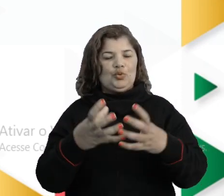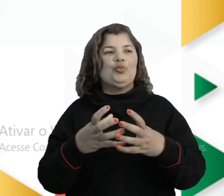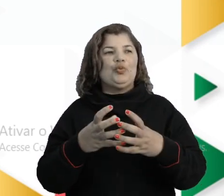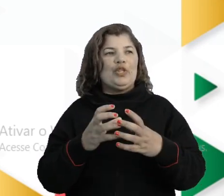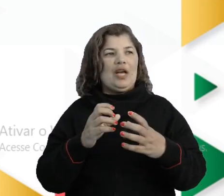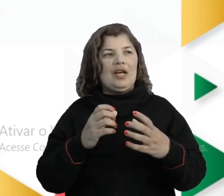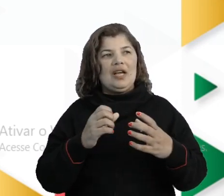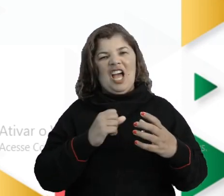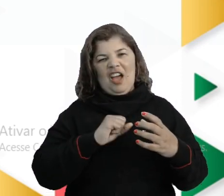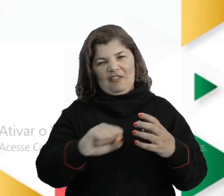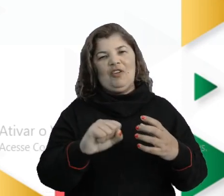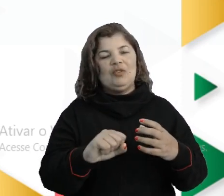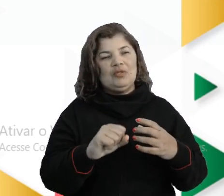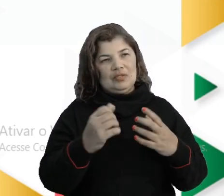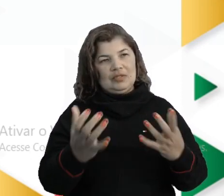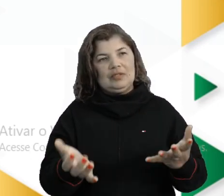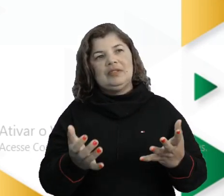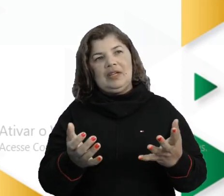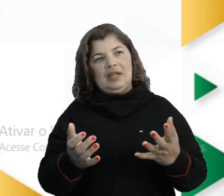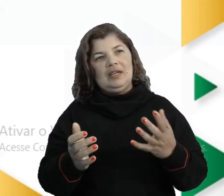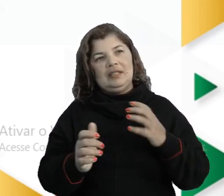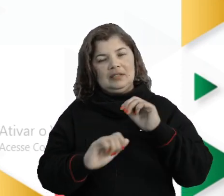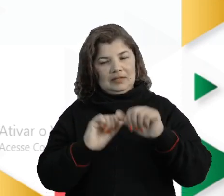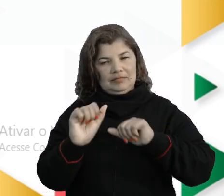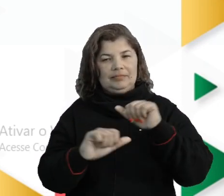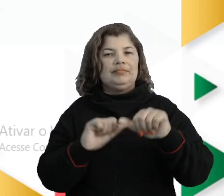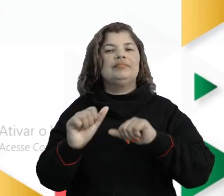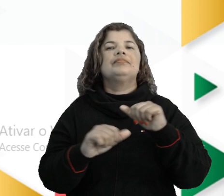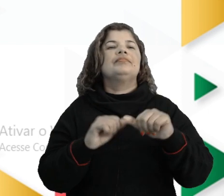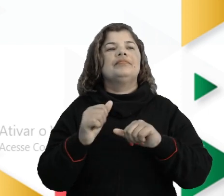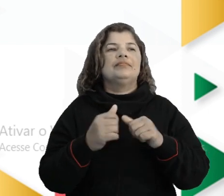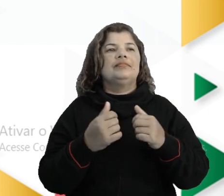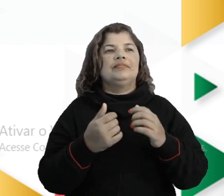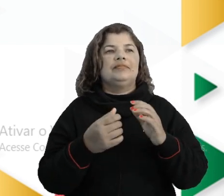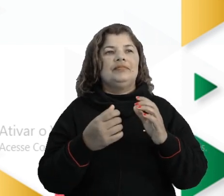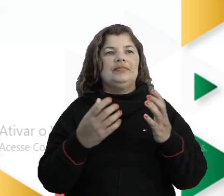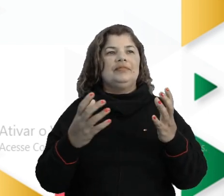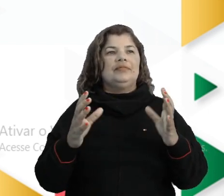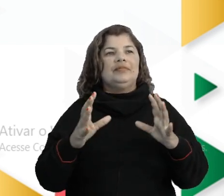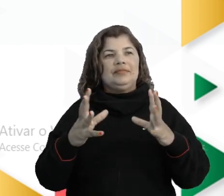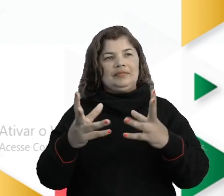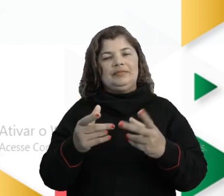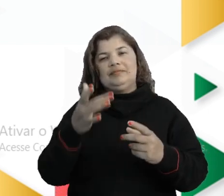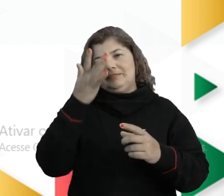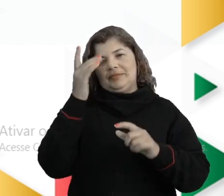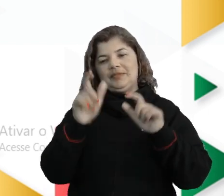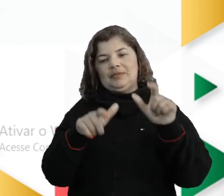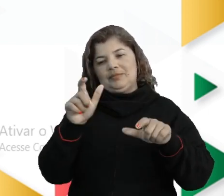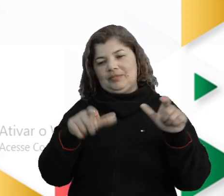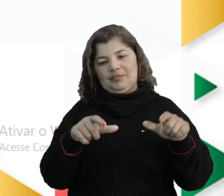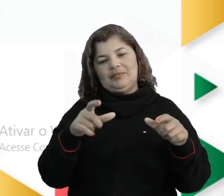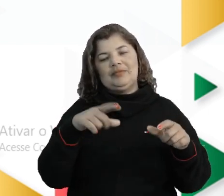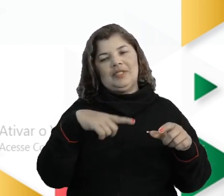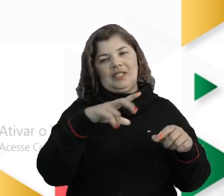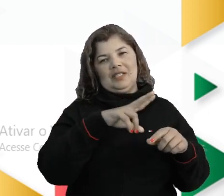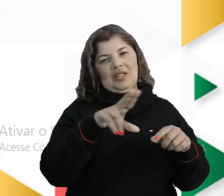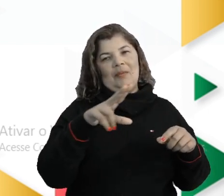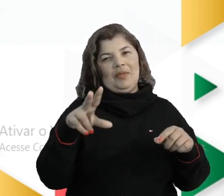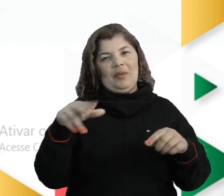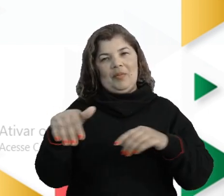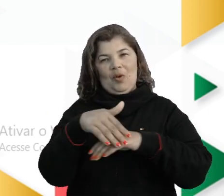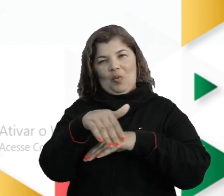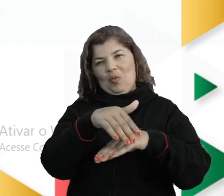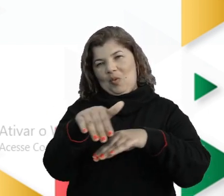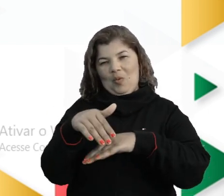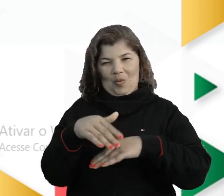A O Revolução. pessoal se juntou, né? A Junta Revolucionária é composta por vários personagens que outros são nome de rua em Recife. Não,